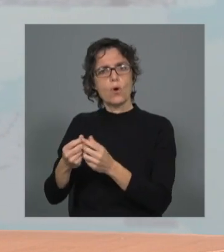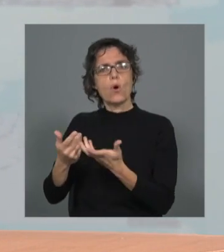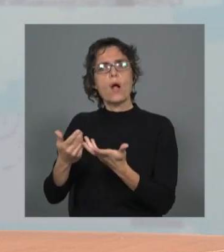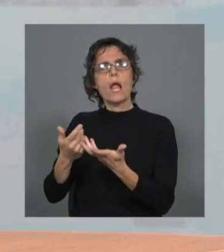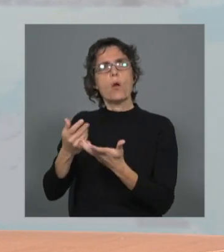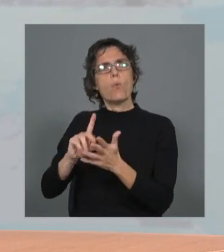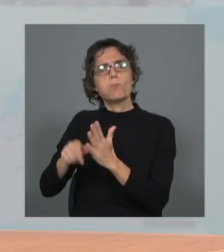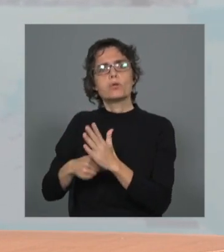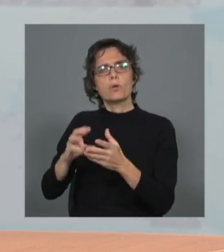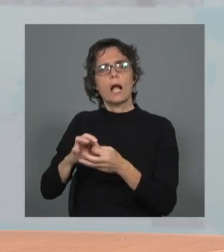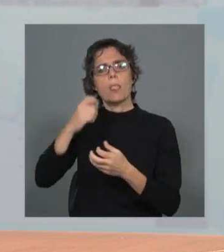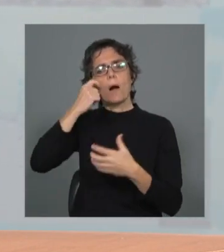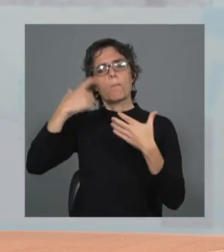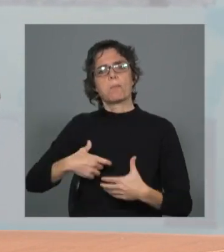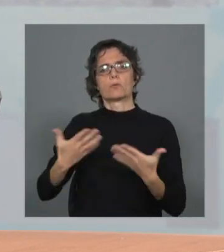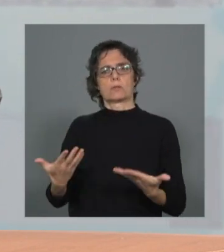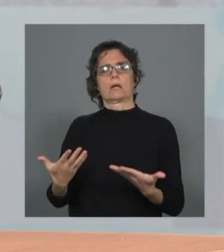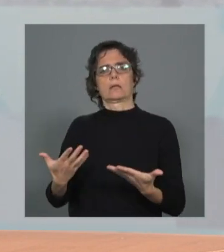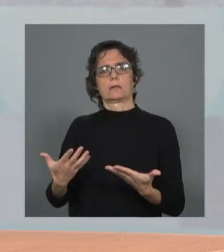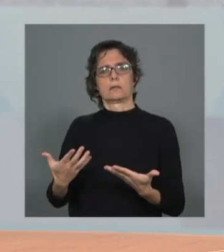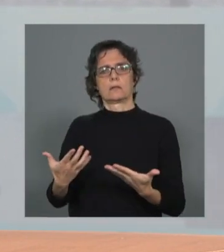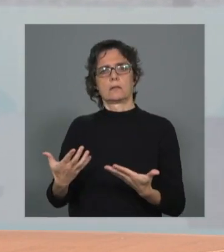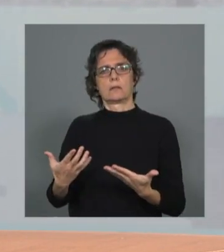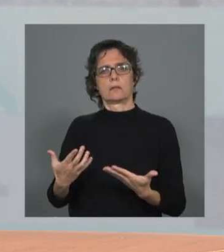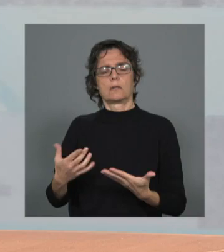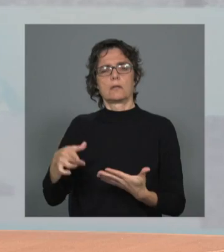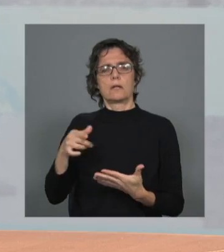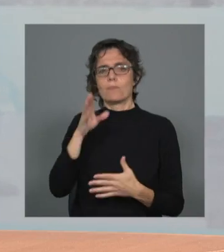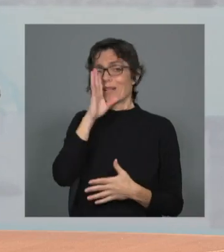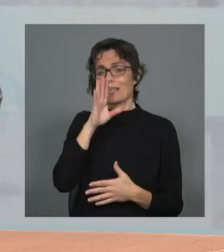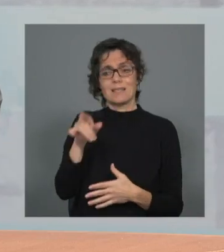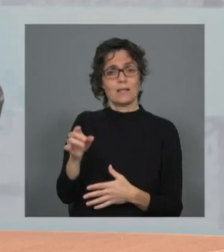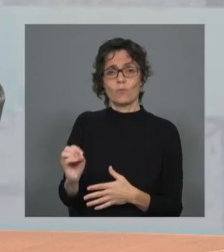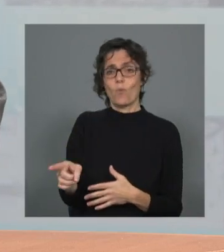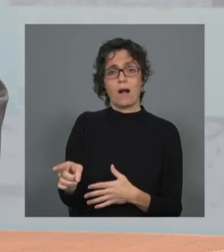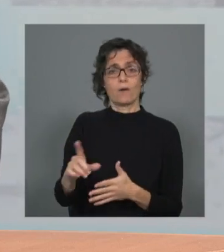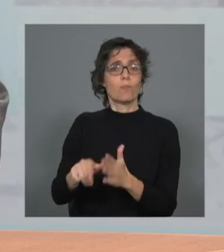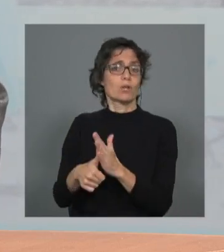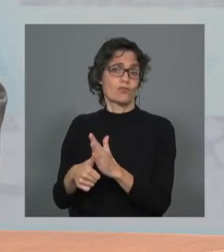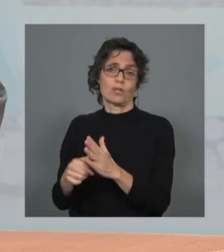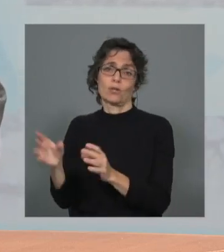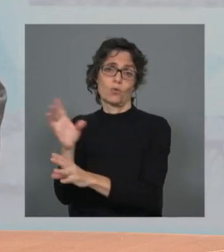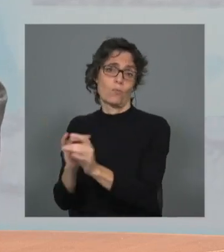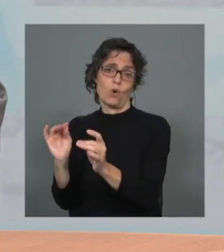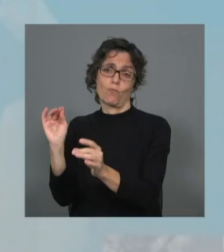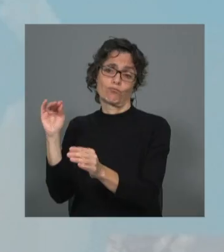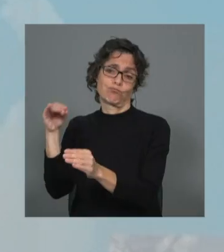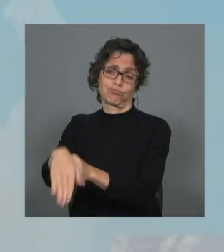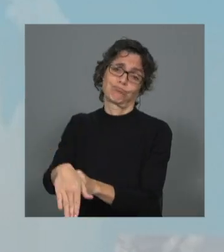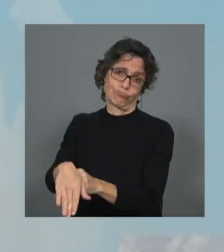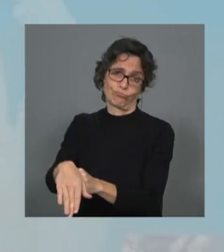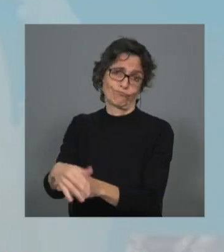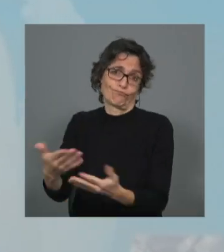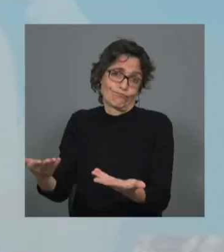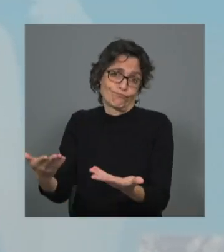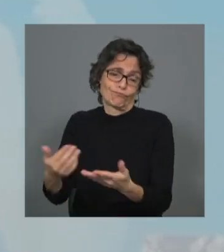humanidade. Tão simples quanto isto. E se não for assim, obviamente que o projeto europeu falhou. Otávio, obrigado pela tua análise.